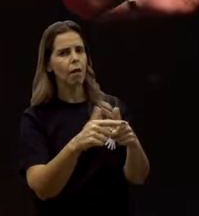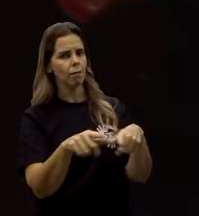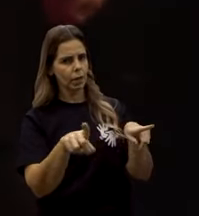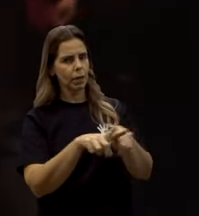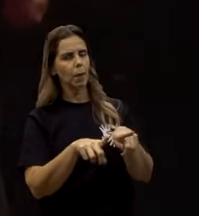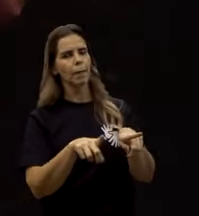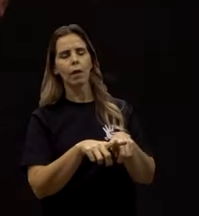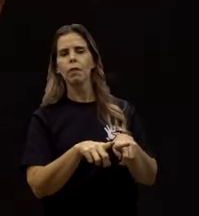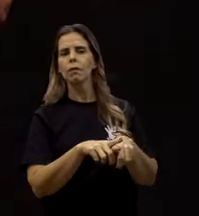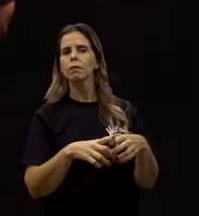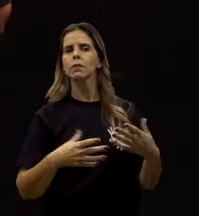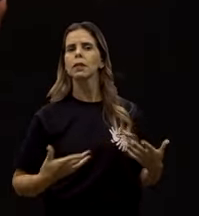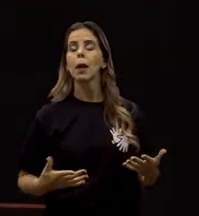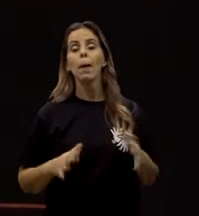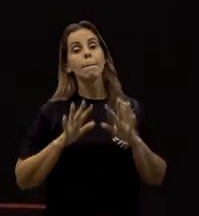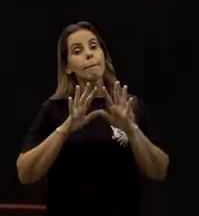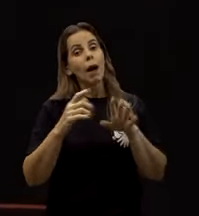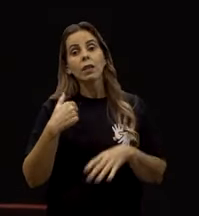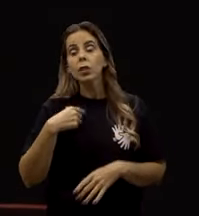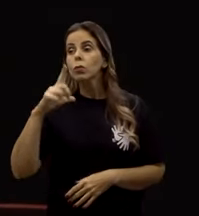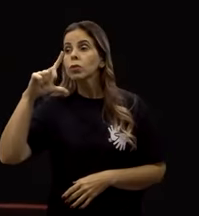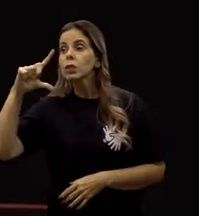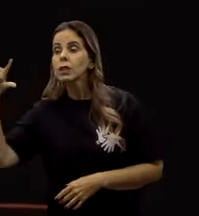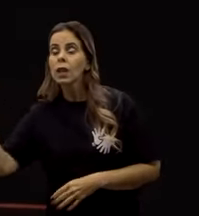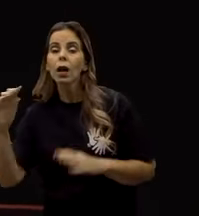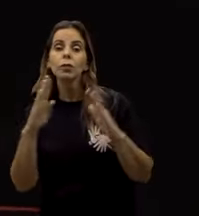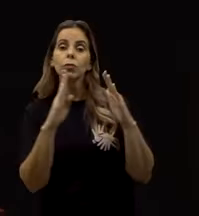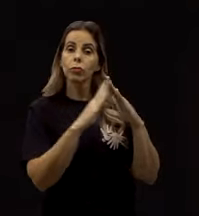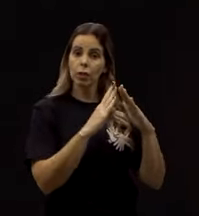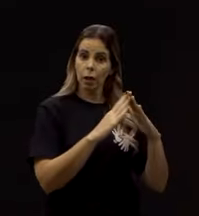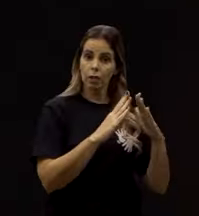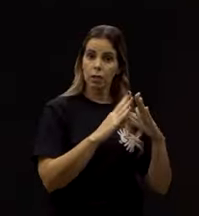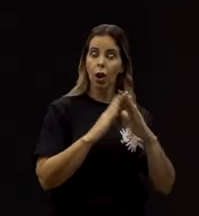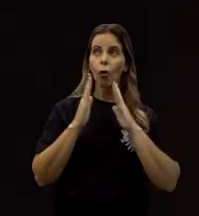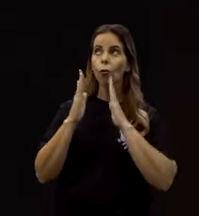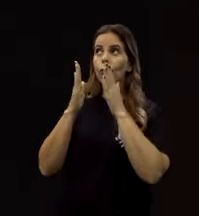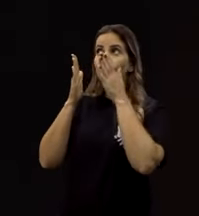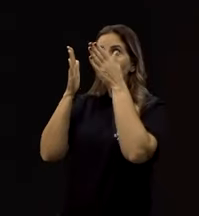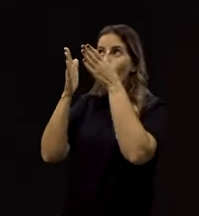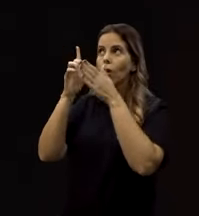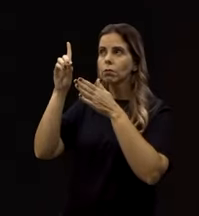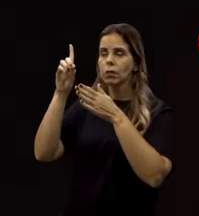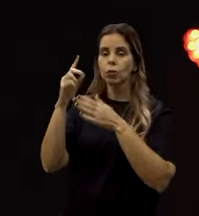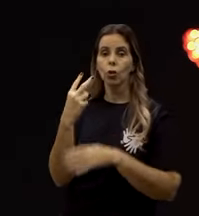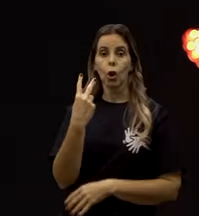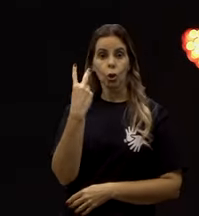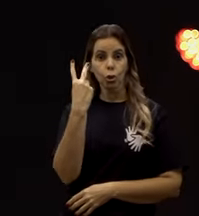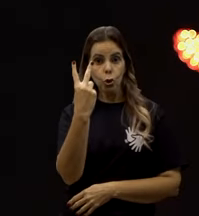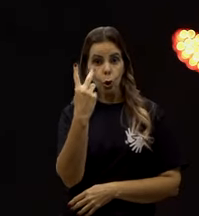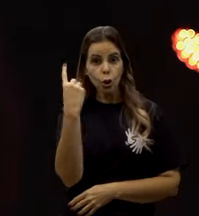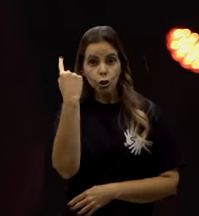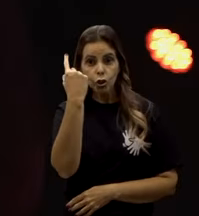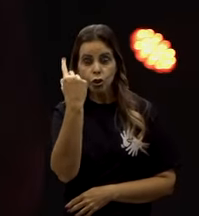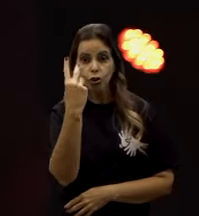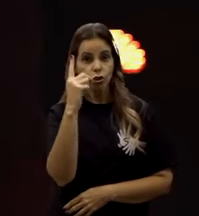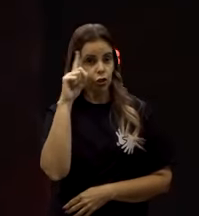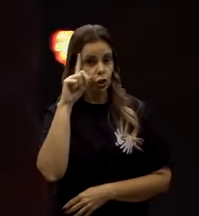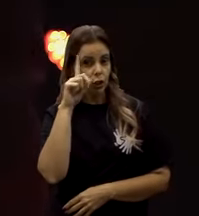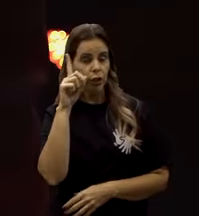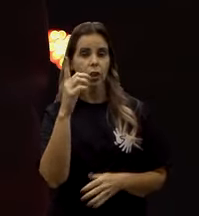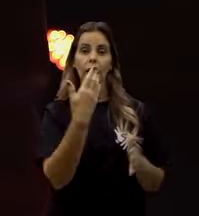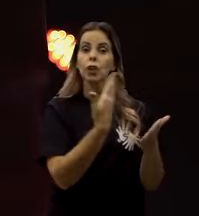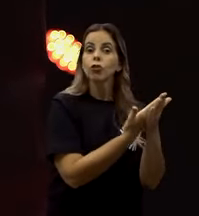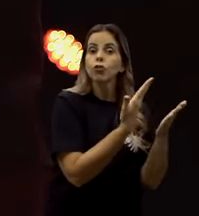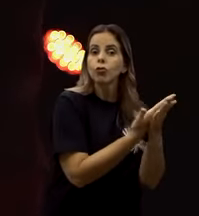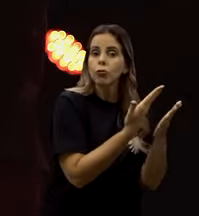o que que faz o cara sair de casa sem perder o foco ficar dois dias estudando uma palavra para encorajar você